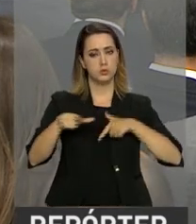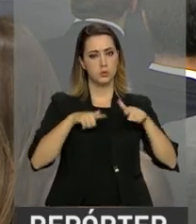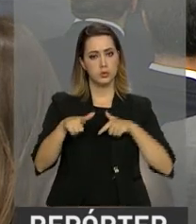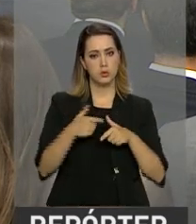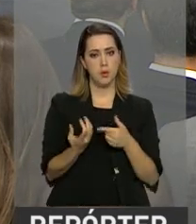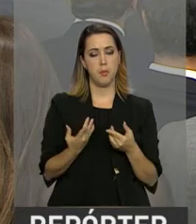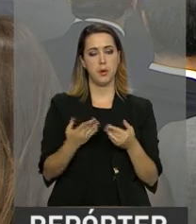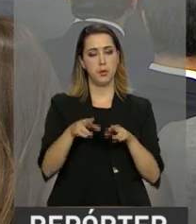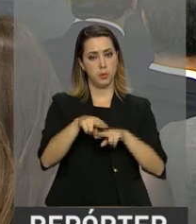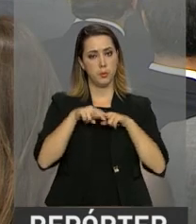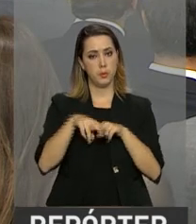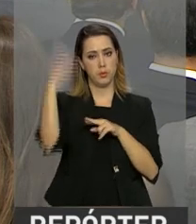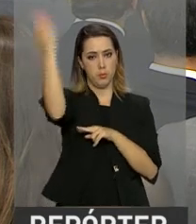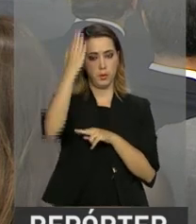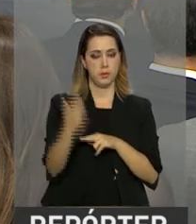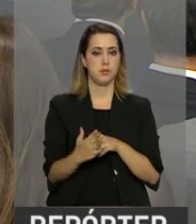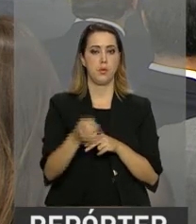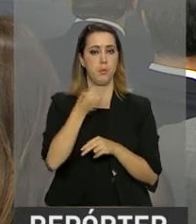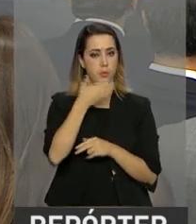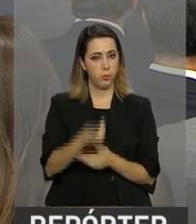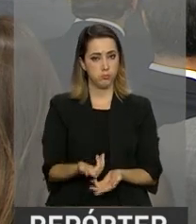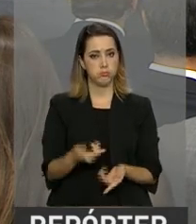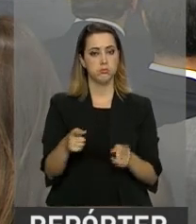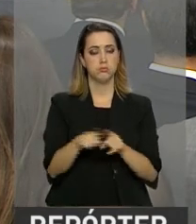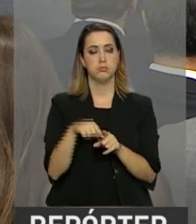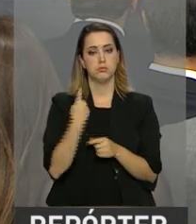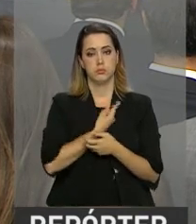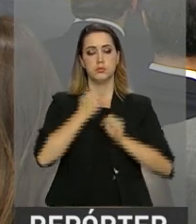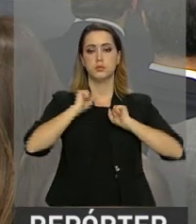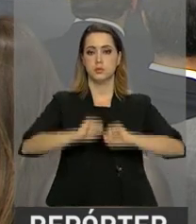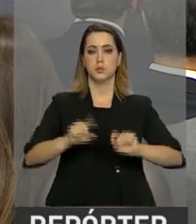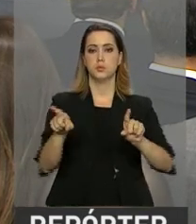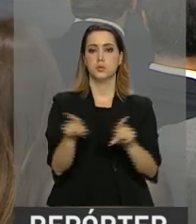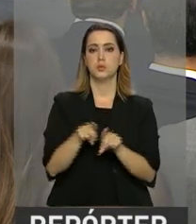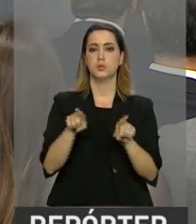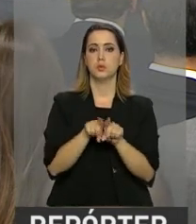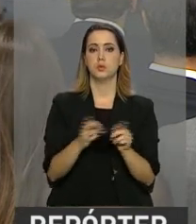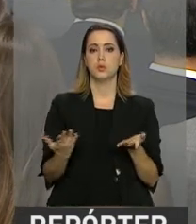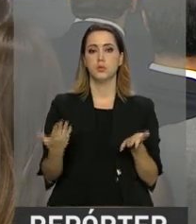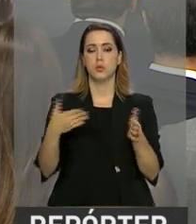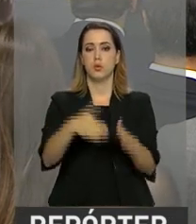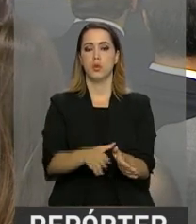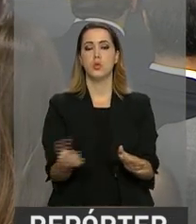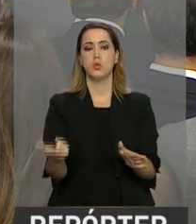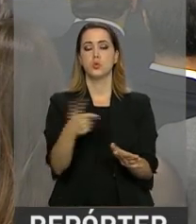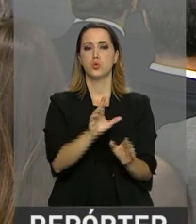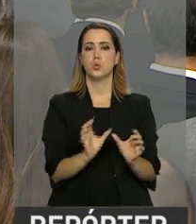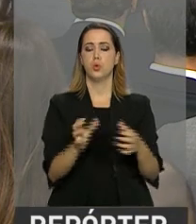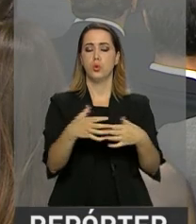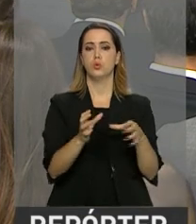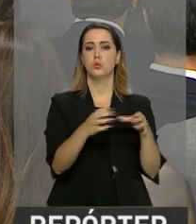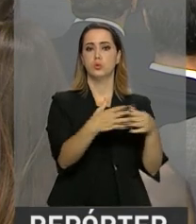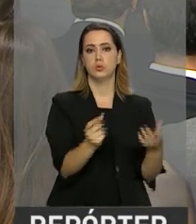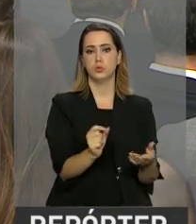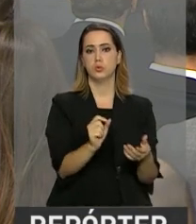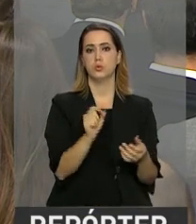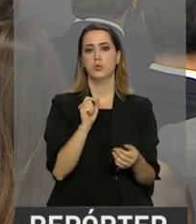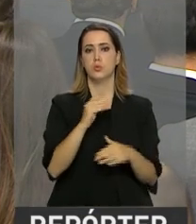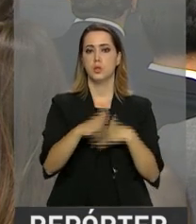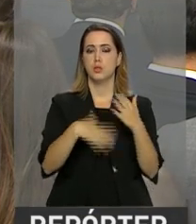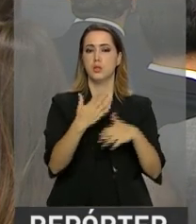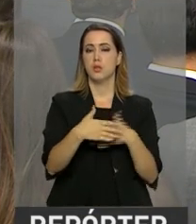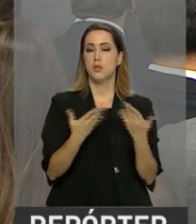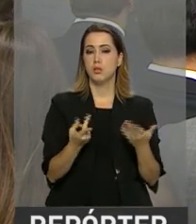do Brasil, porque na medida que nós permitimos também a inserção de outros setores para a